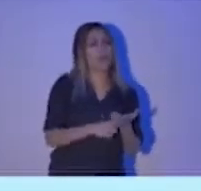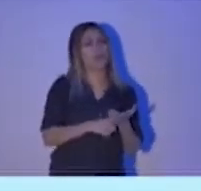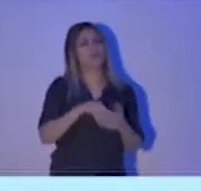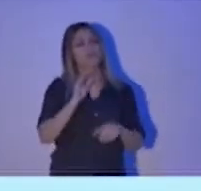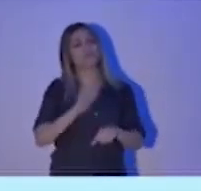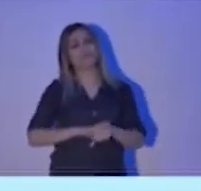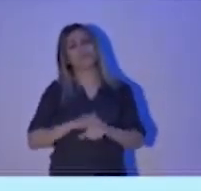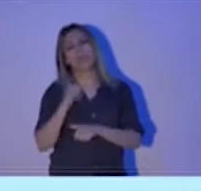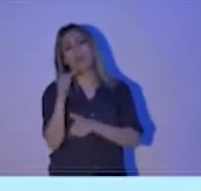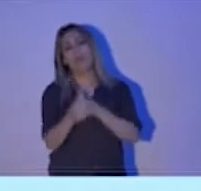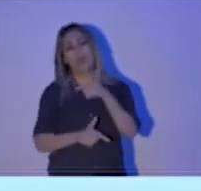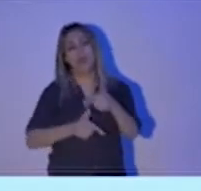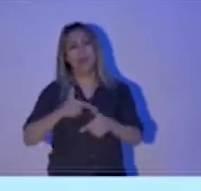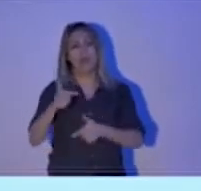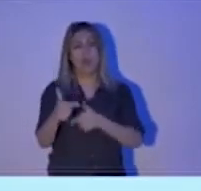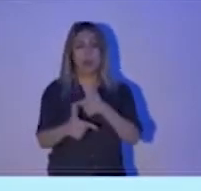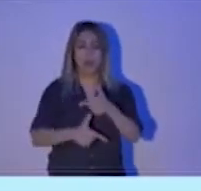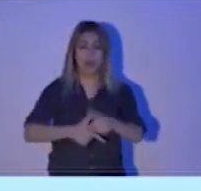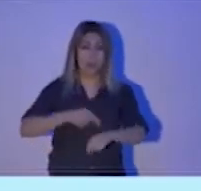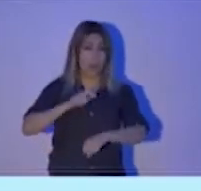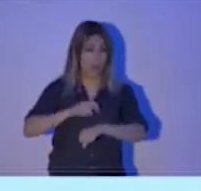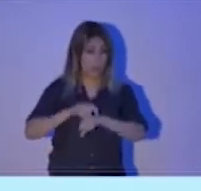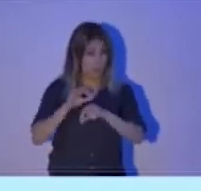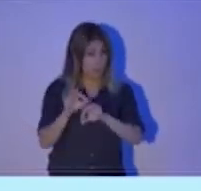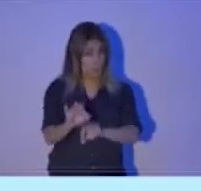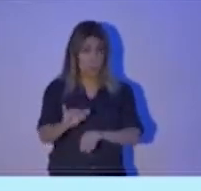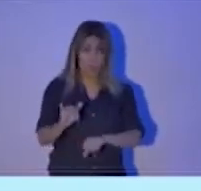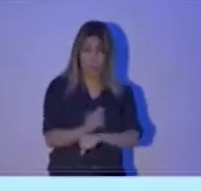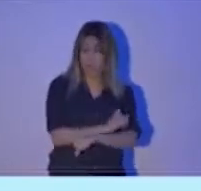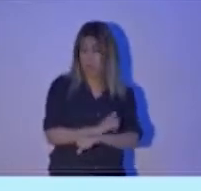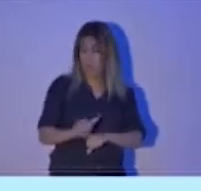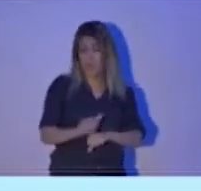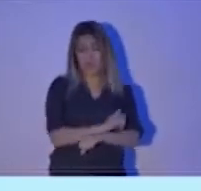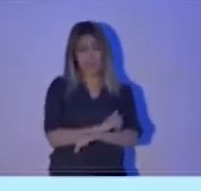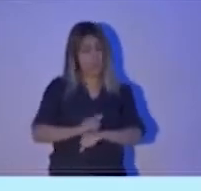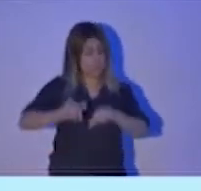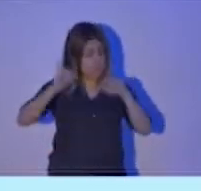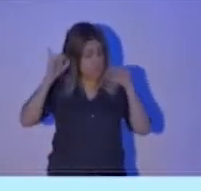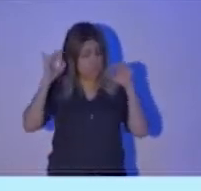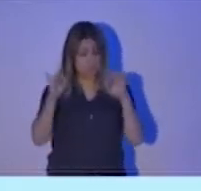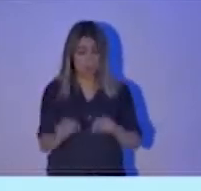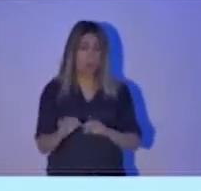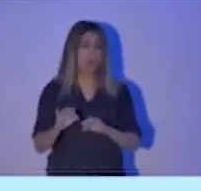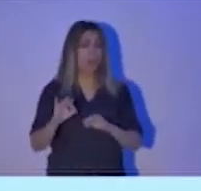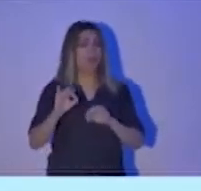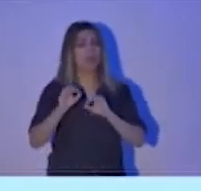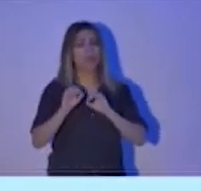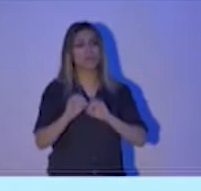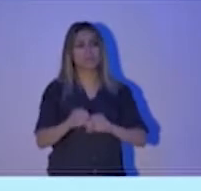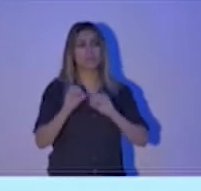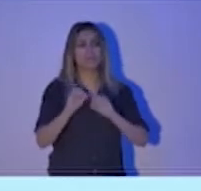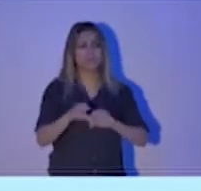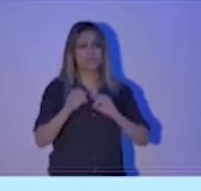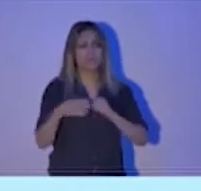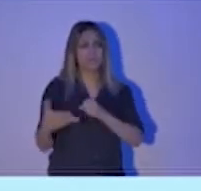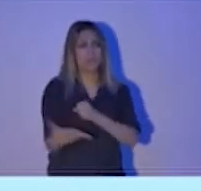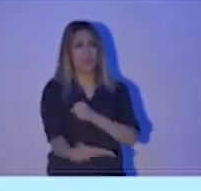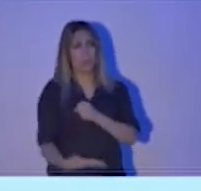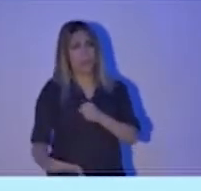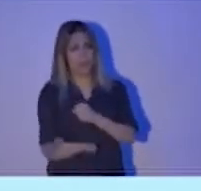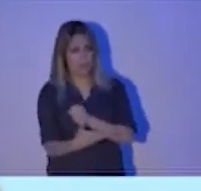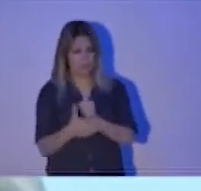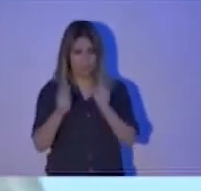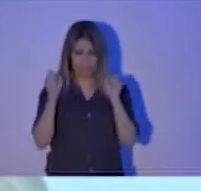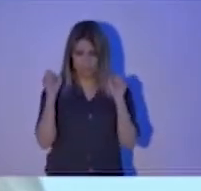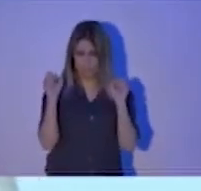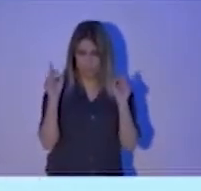em tempo hábil todas as alterações e estratégias que, eventualmente, a educação básica tenha, que precise. Tá bom?